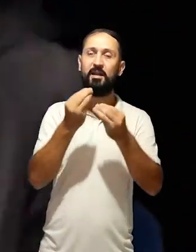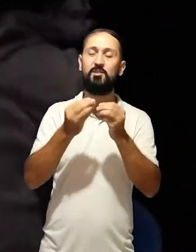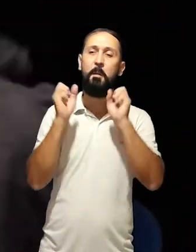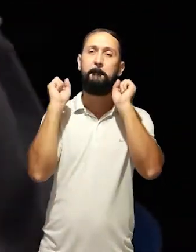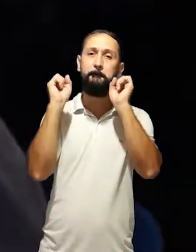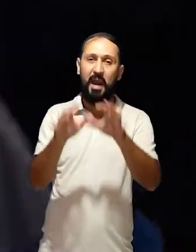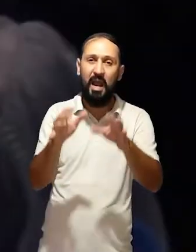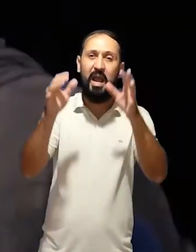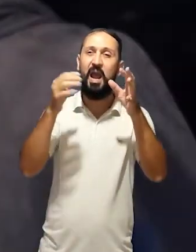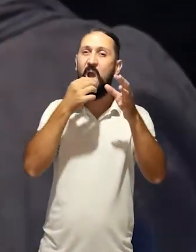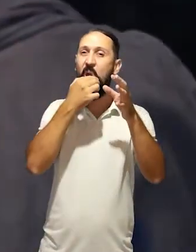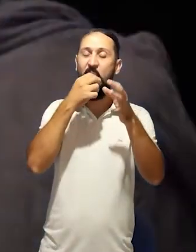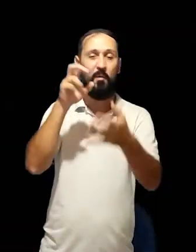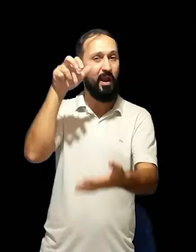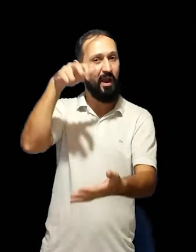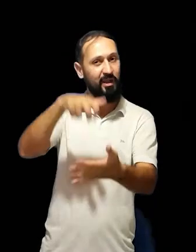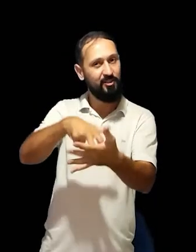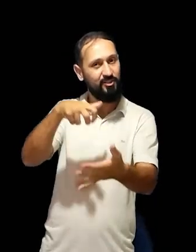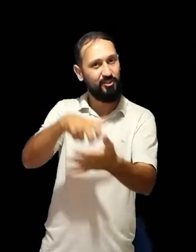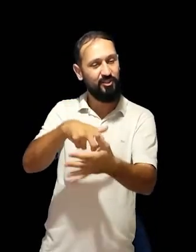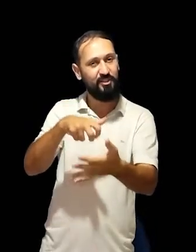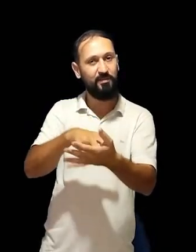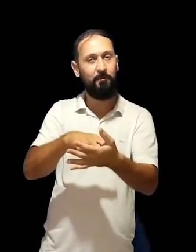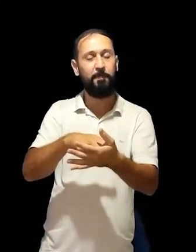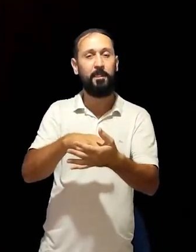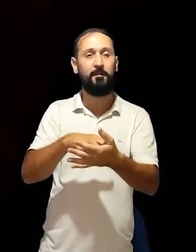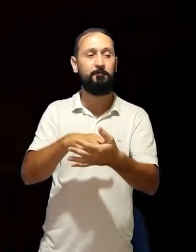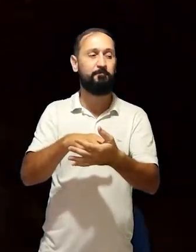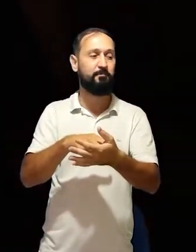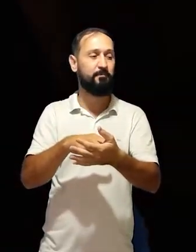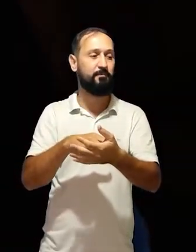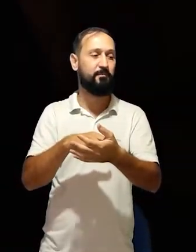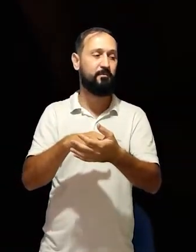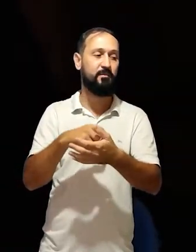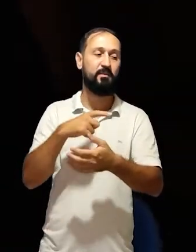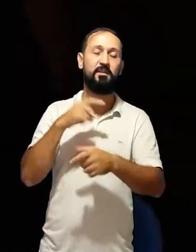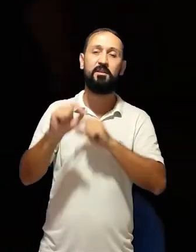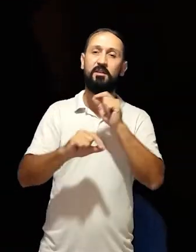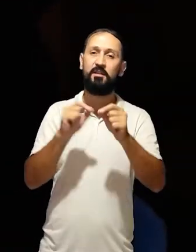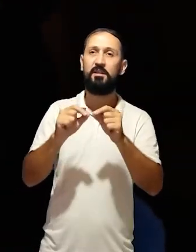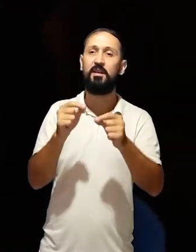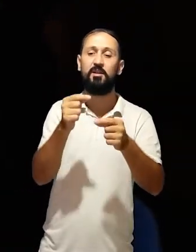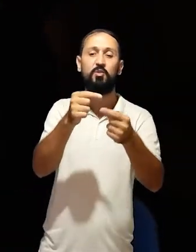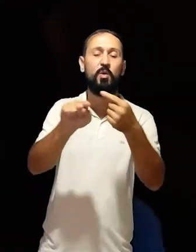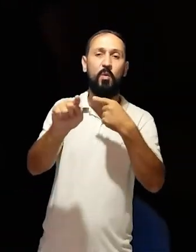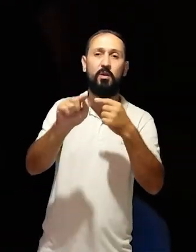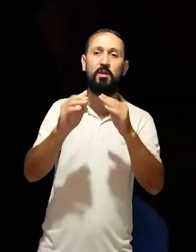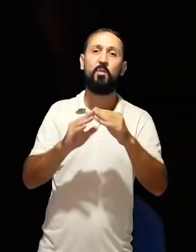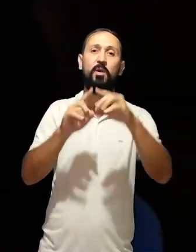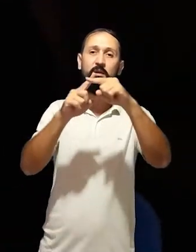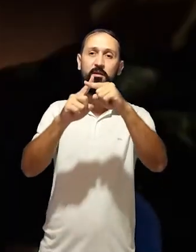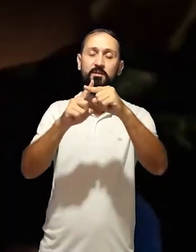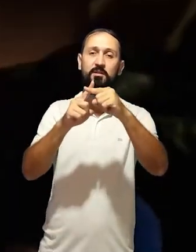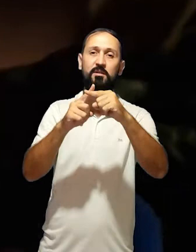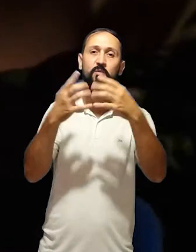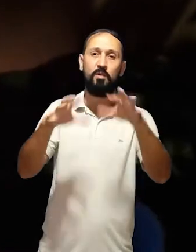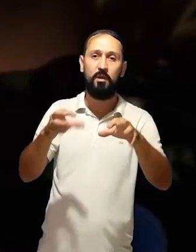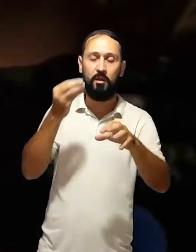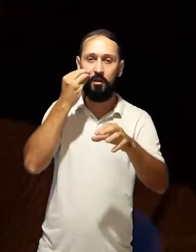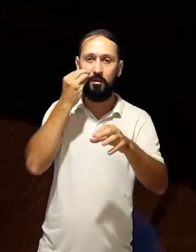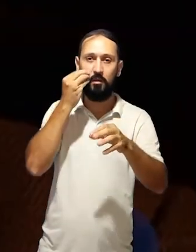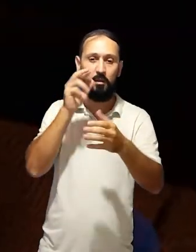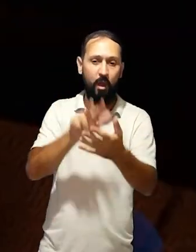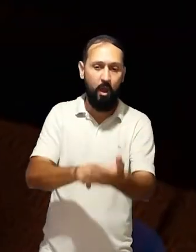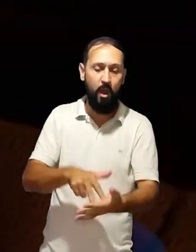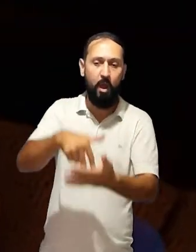não vou dizer uma maldição, mas um castigo de ter se voltado contra a igreja, que não queria